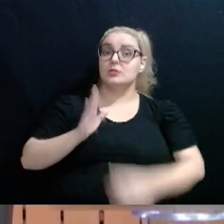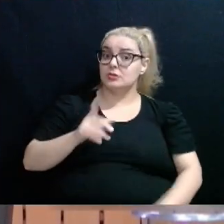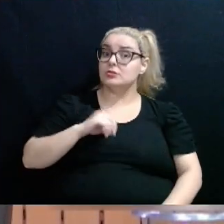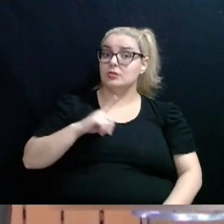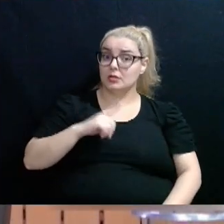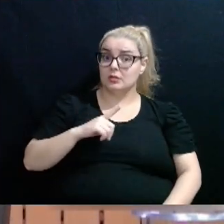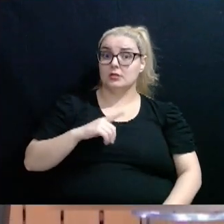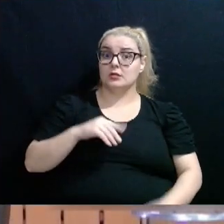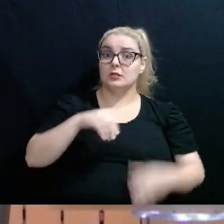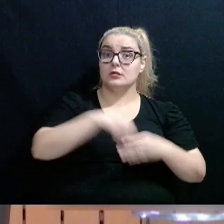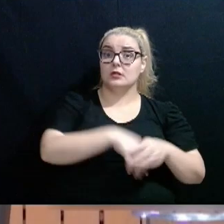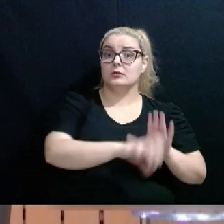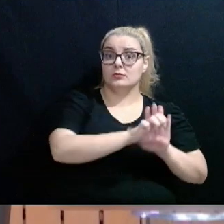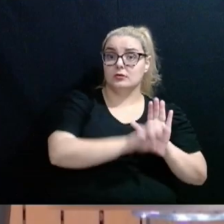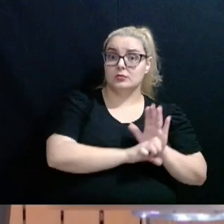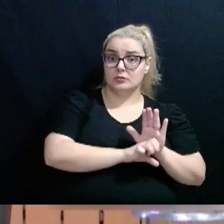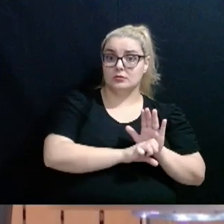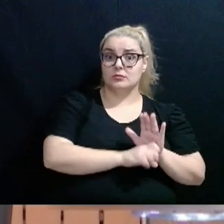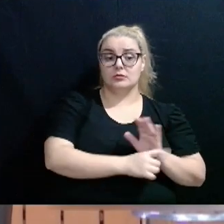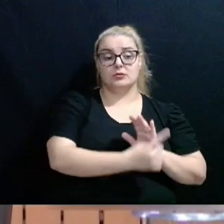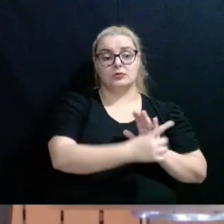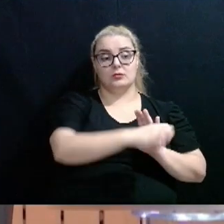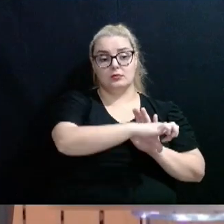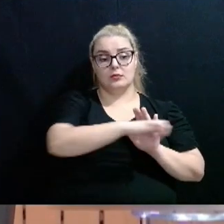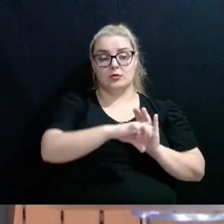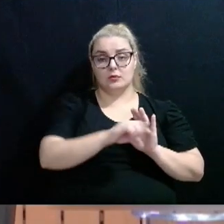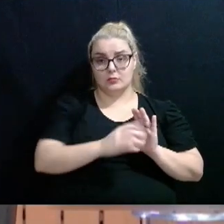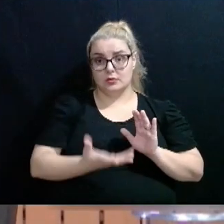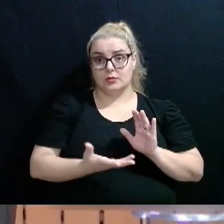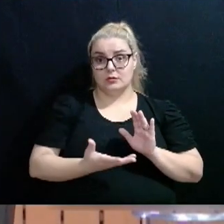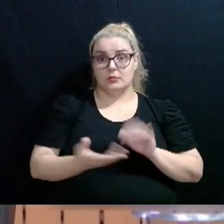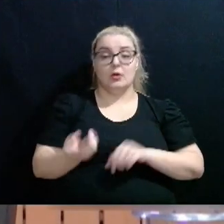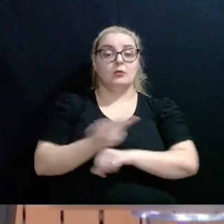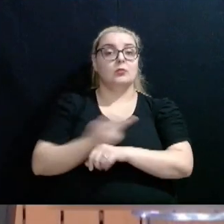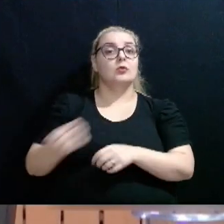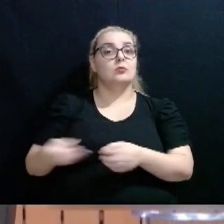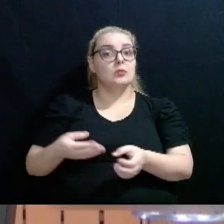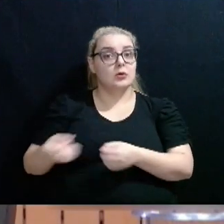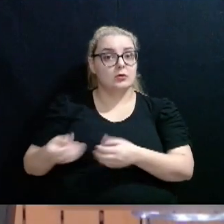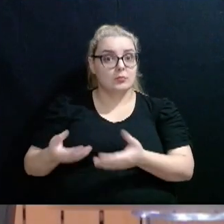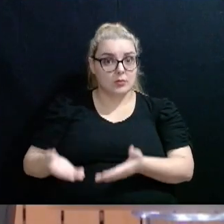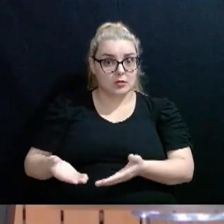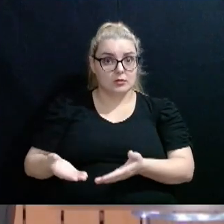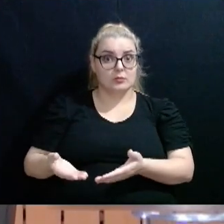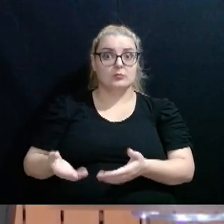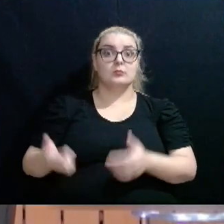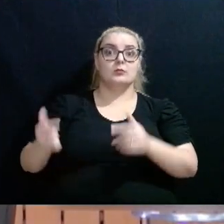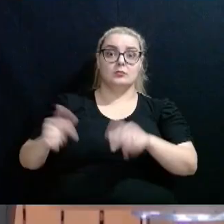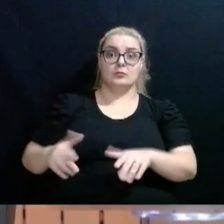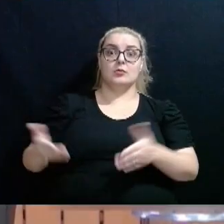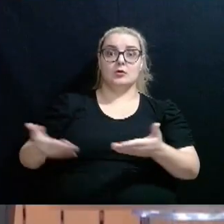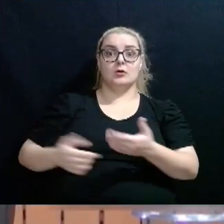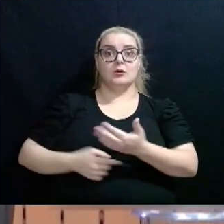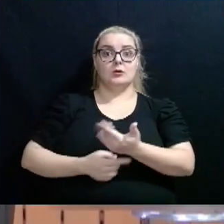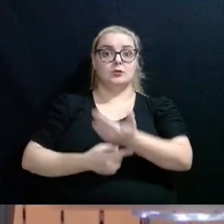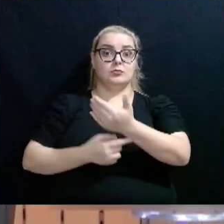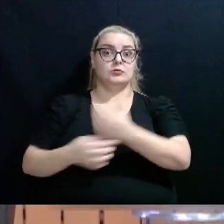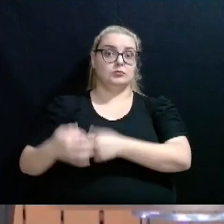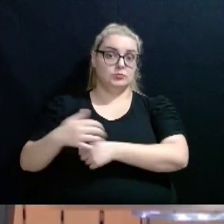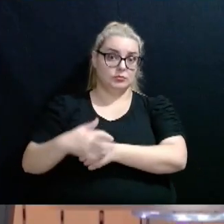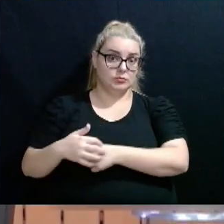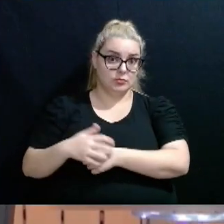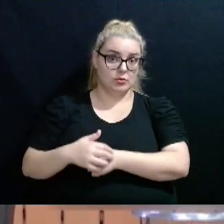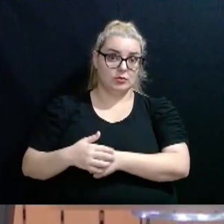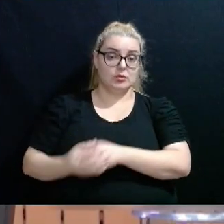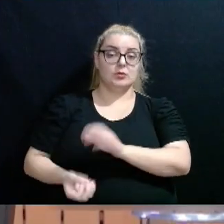ECA de 1990, procurando atualizar isso para o ambiente digital. Ou seja, criar um ambiente